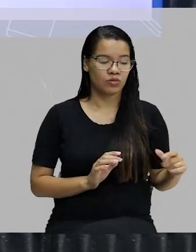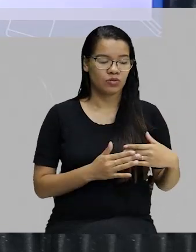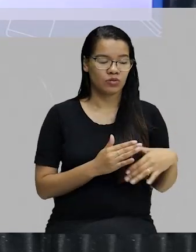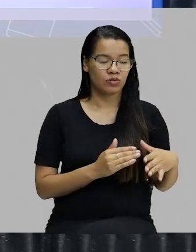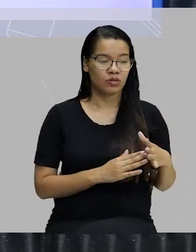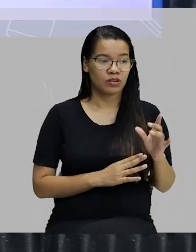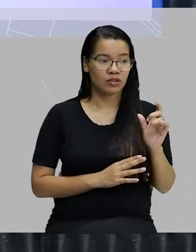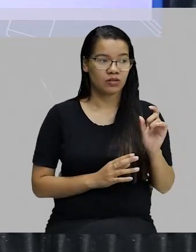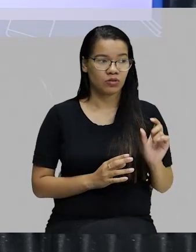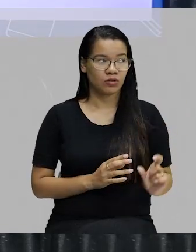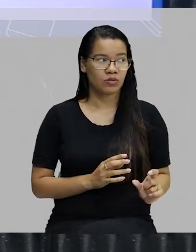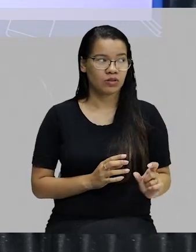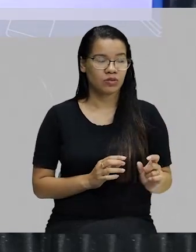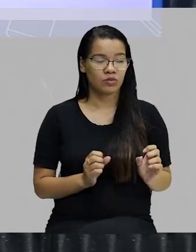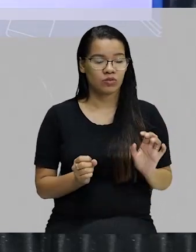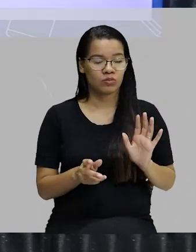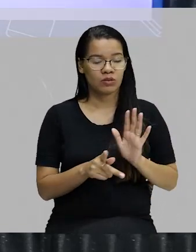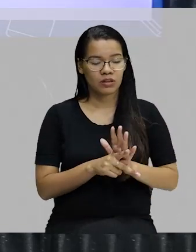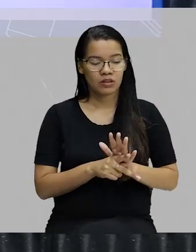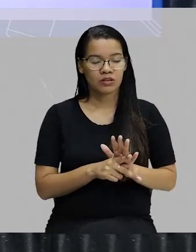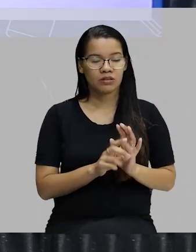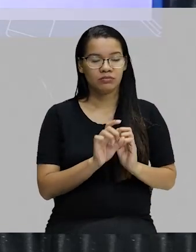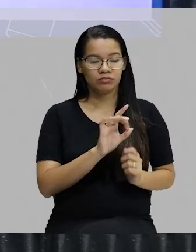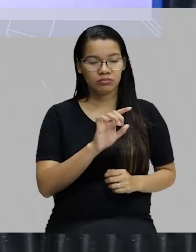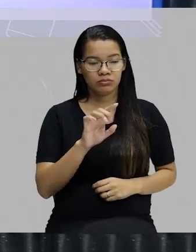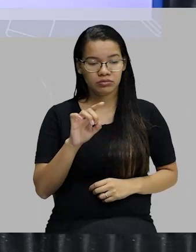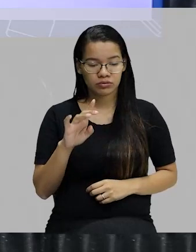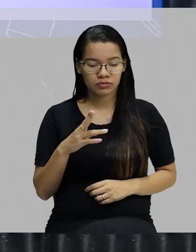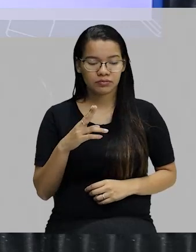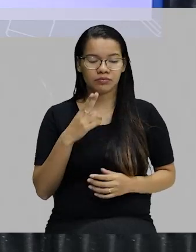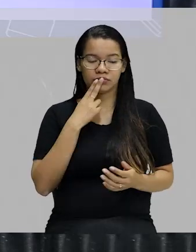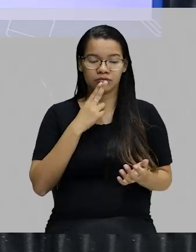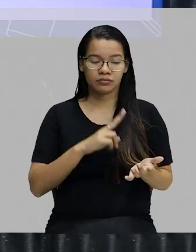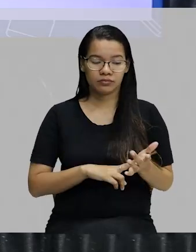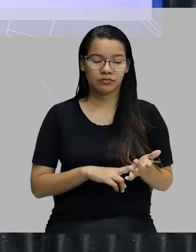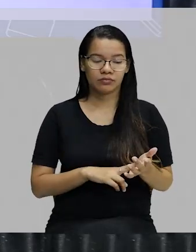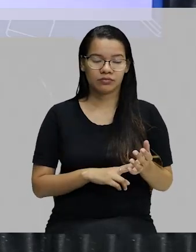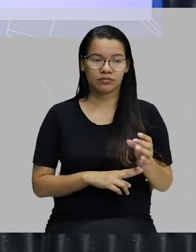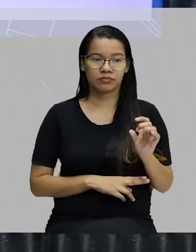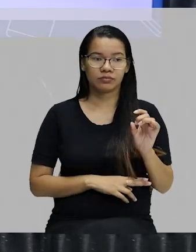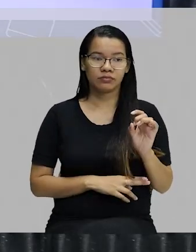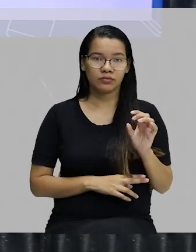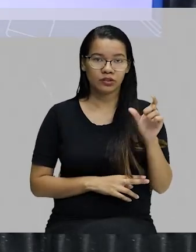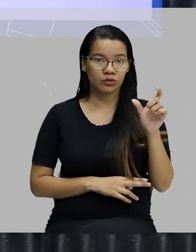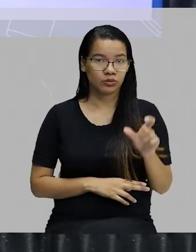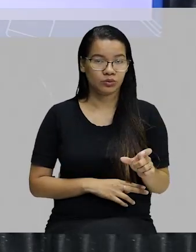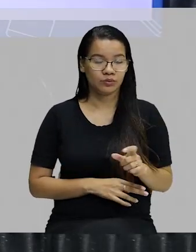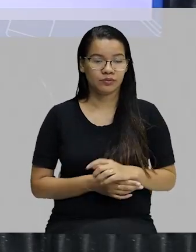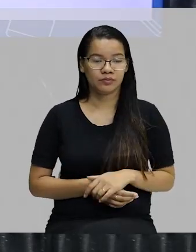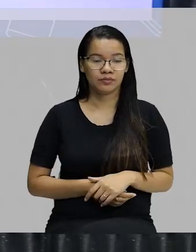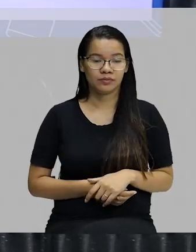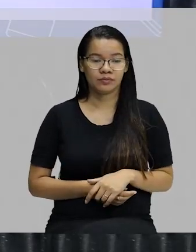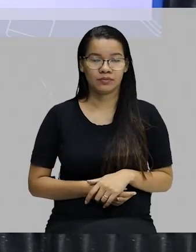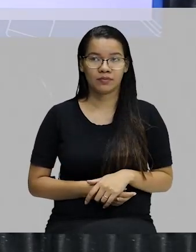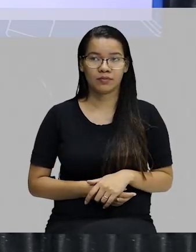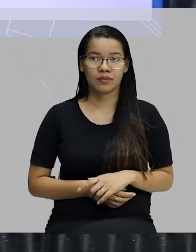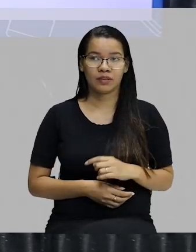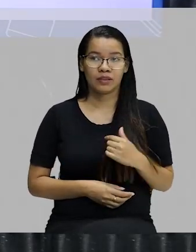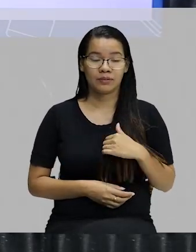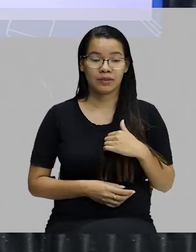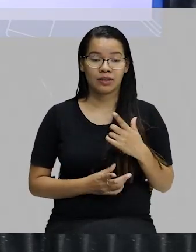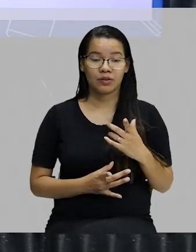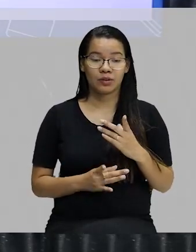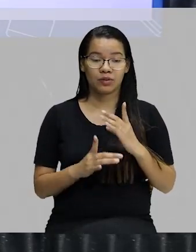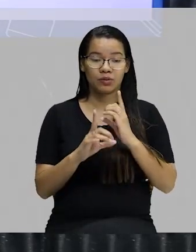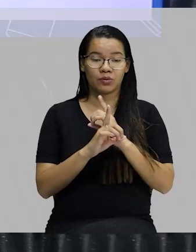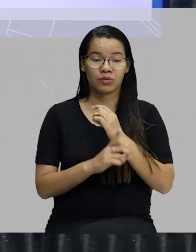colunas e quantas cartas tem em cada coluna. Olha só o raciocínio. Bom, para que eu descubra,